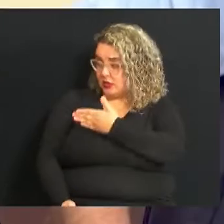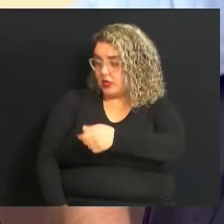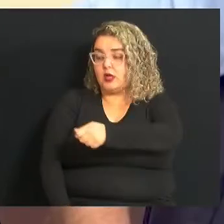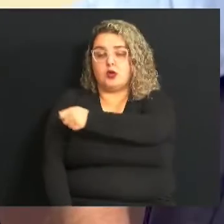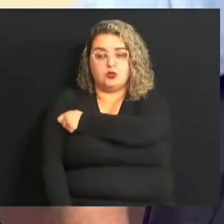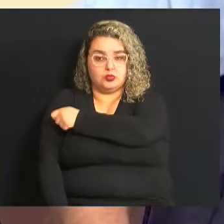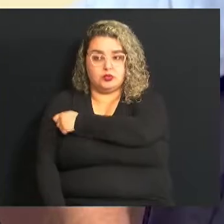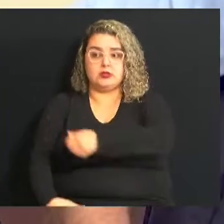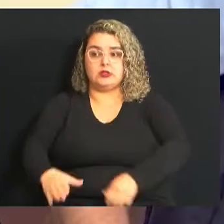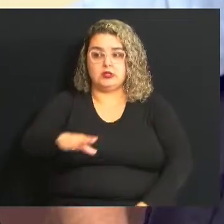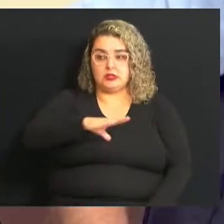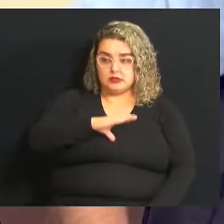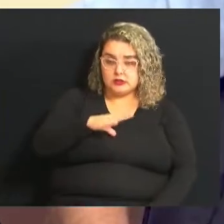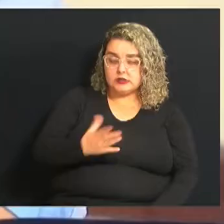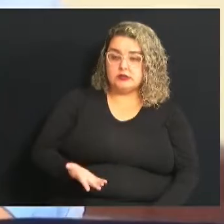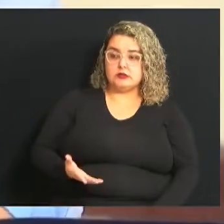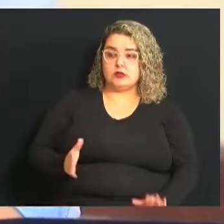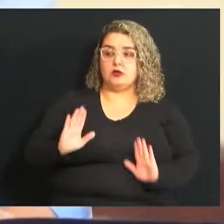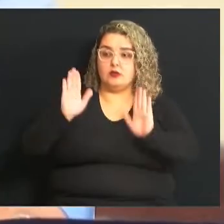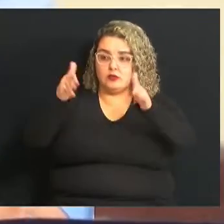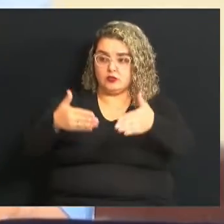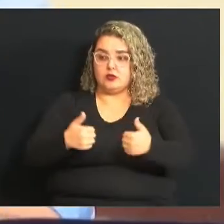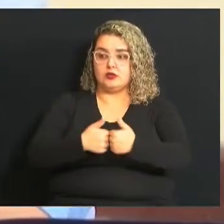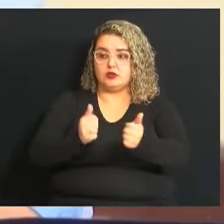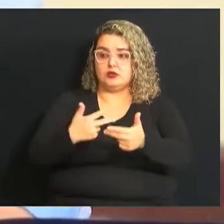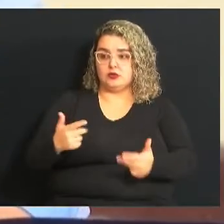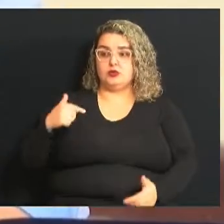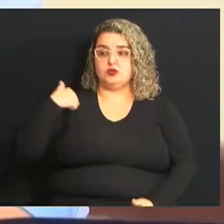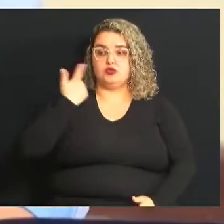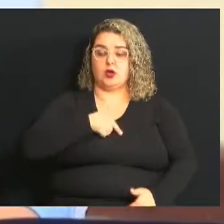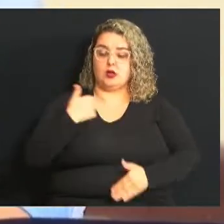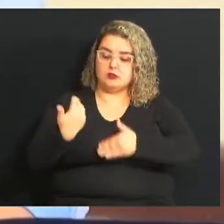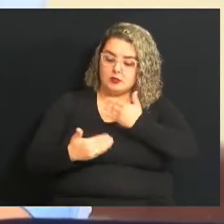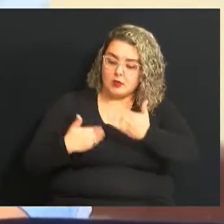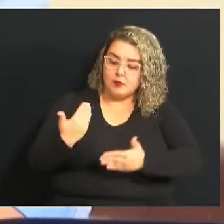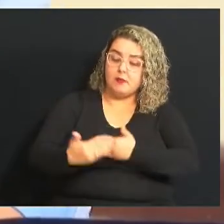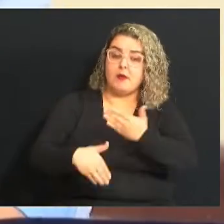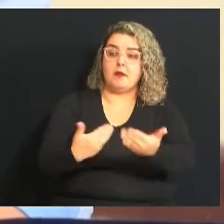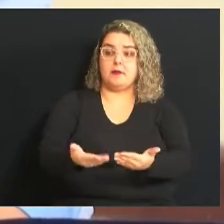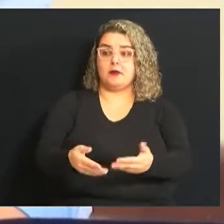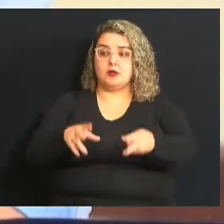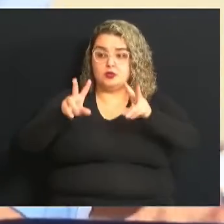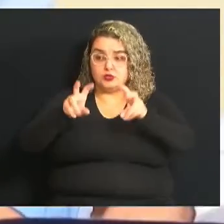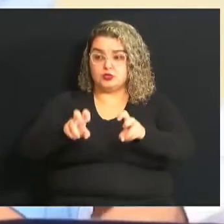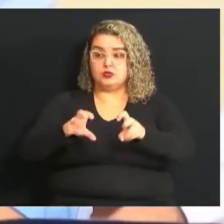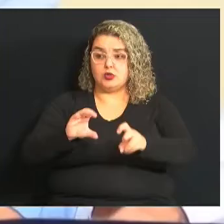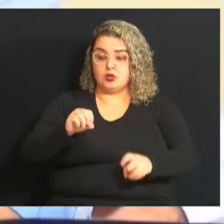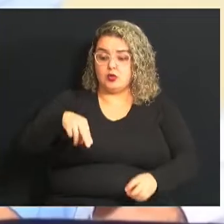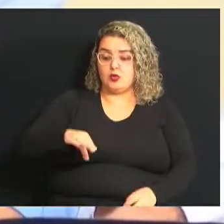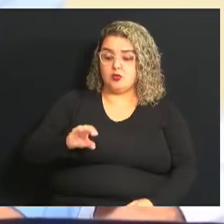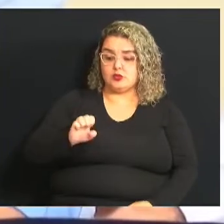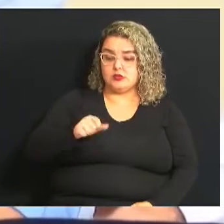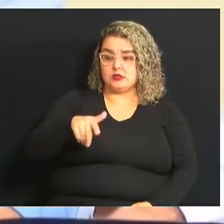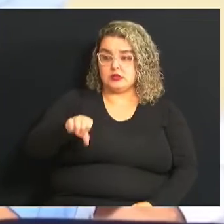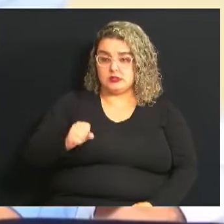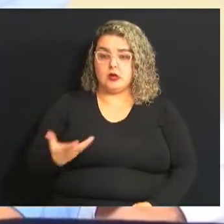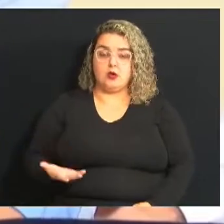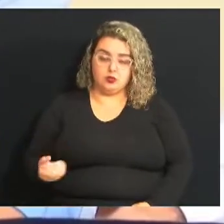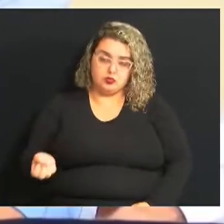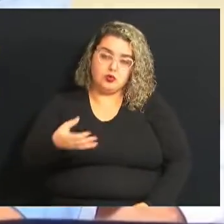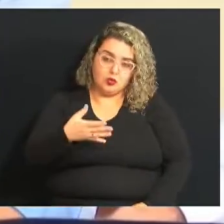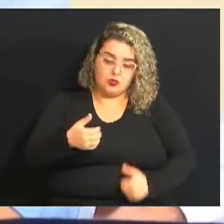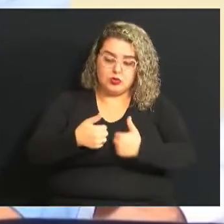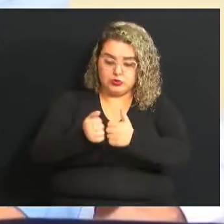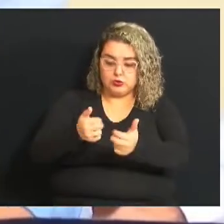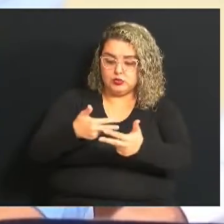cidade ligadas ao transporte. Estamos caminhando aí com a questão da concessão, nova concessão do transporte